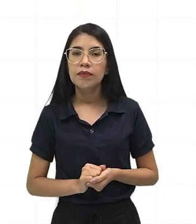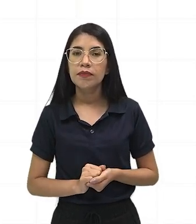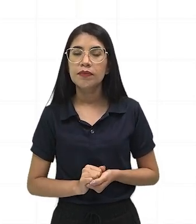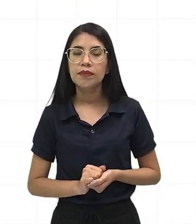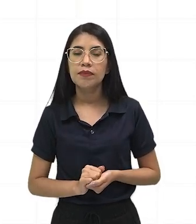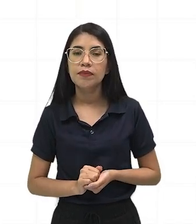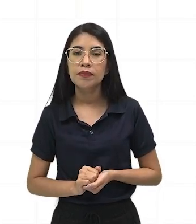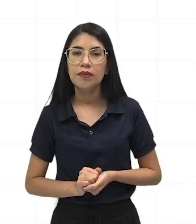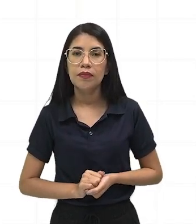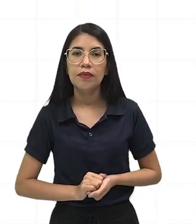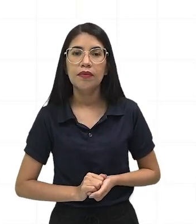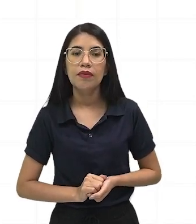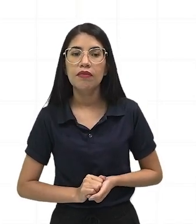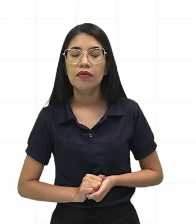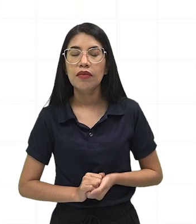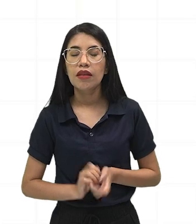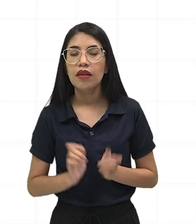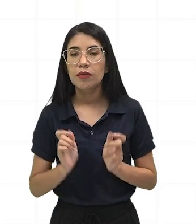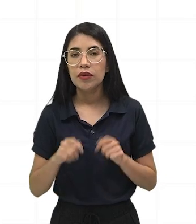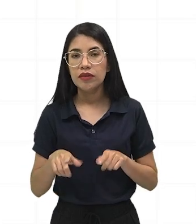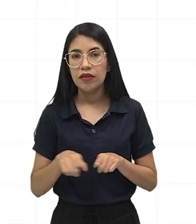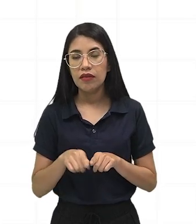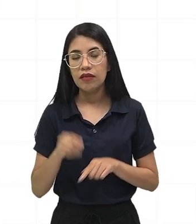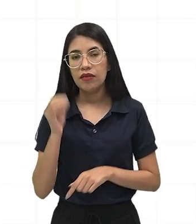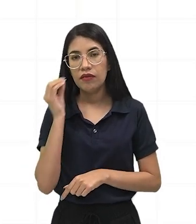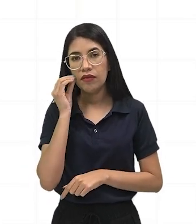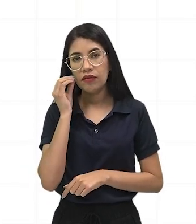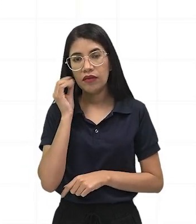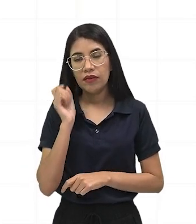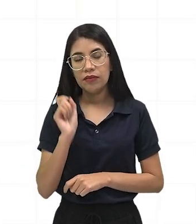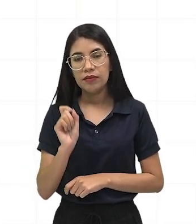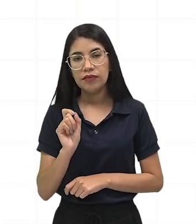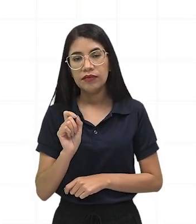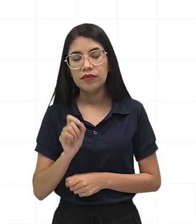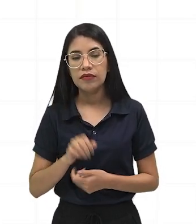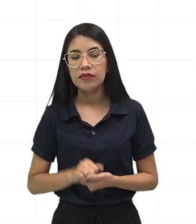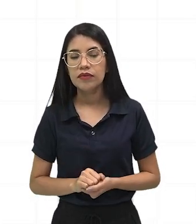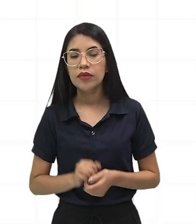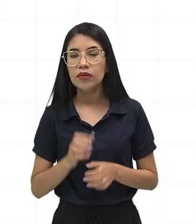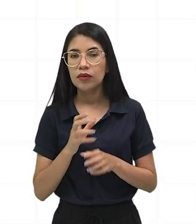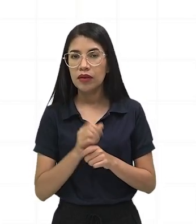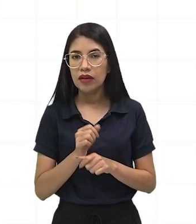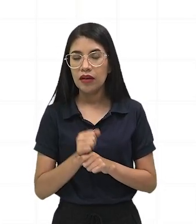podemos verificar aqui, ó, numa situação